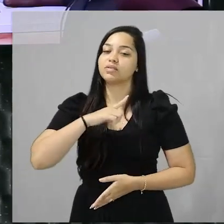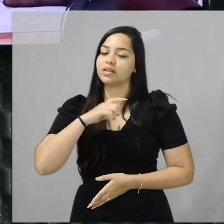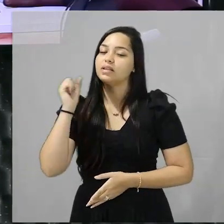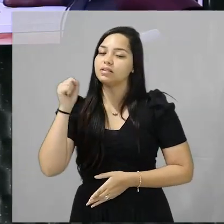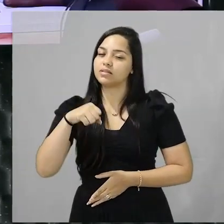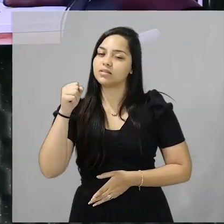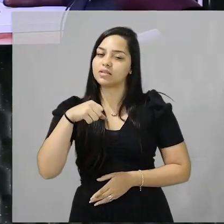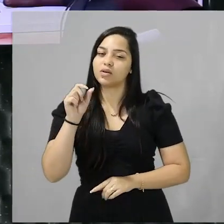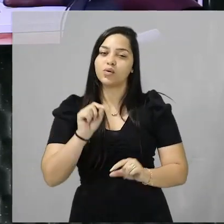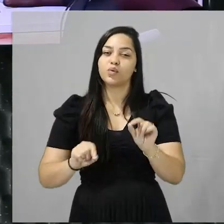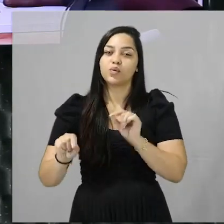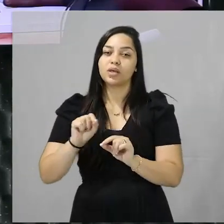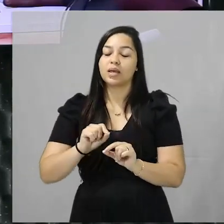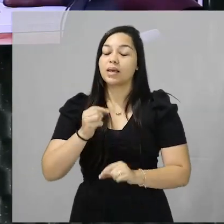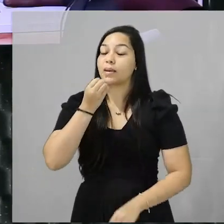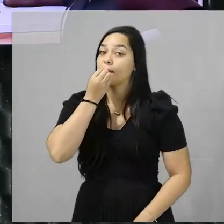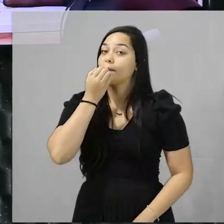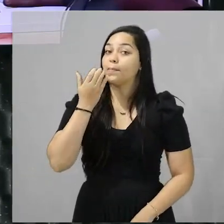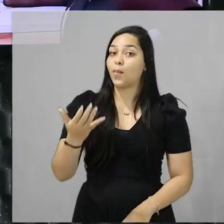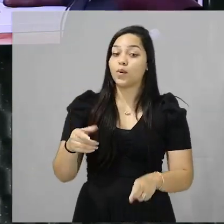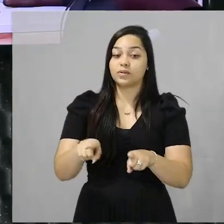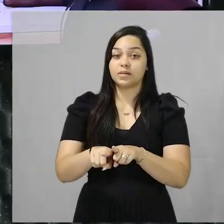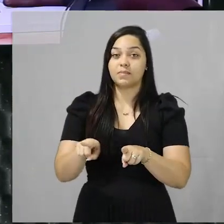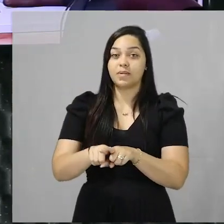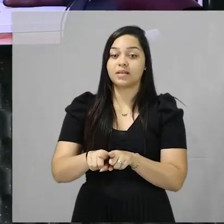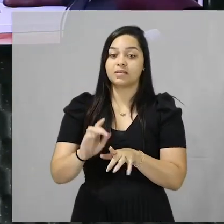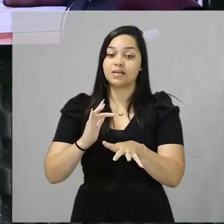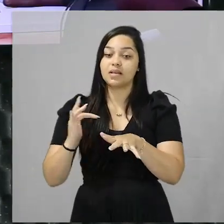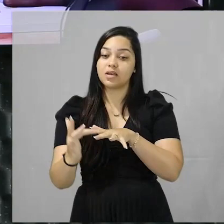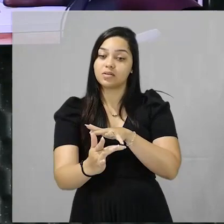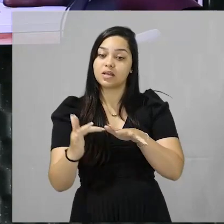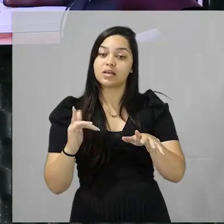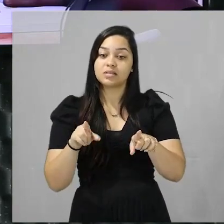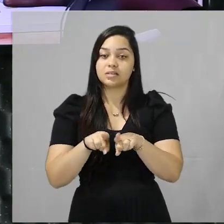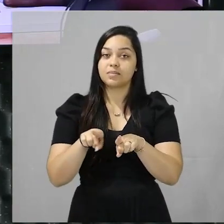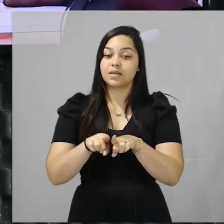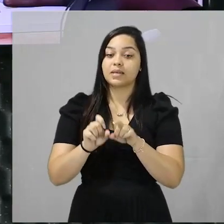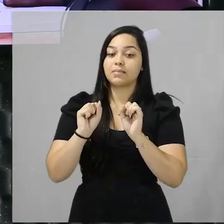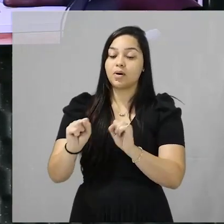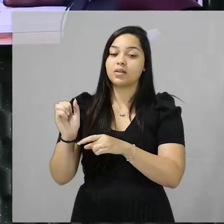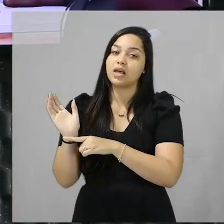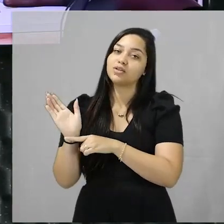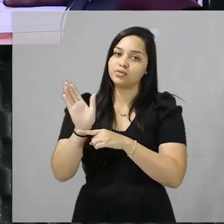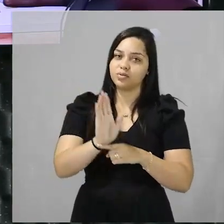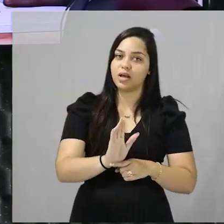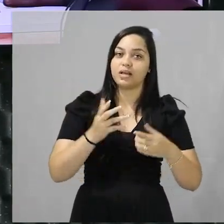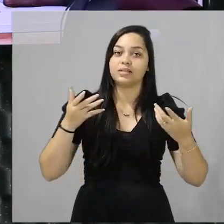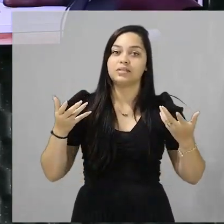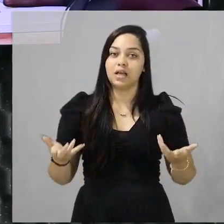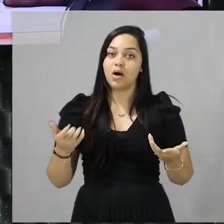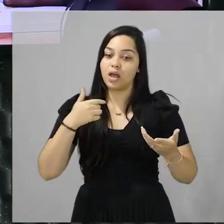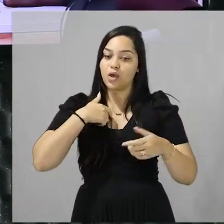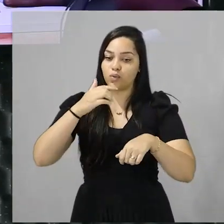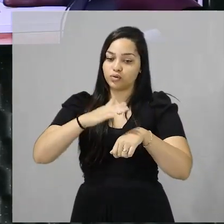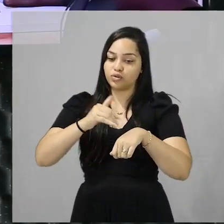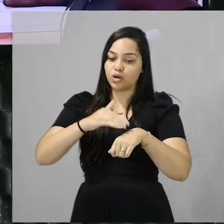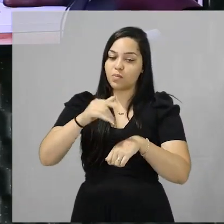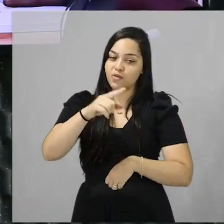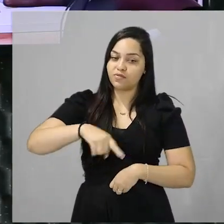aqui uma arma poderosíssima, que são essas redes sociais, que podem ajudar bastante. Então, eu chamo você